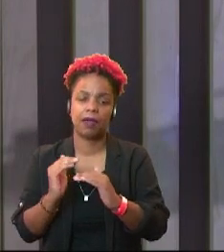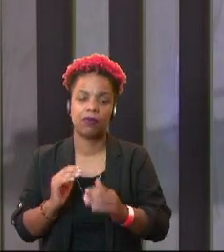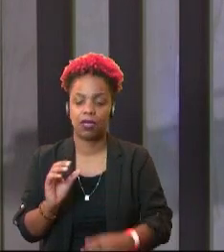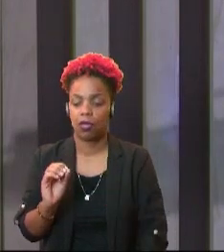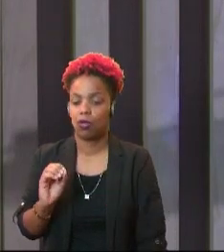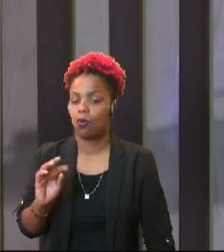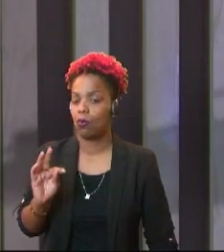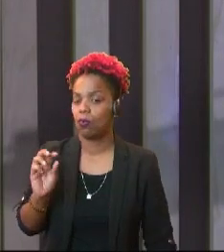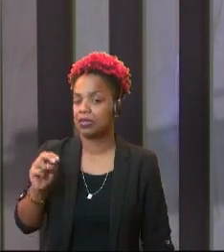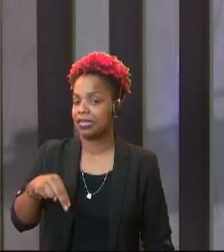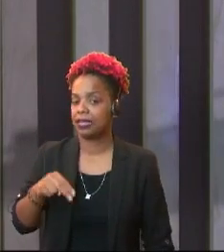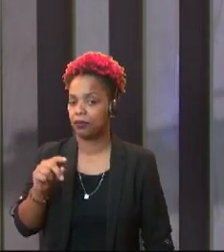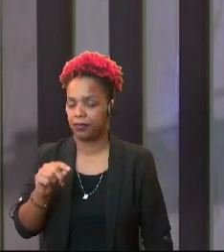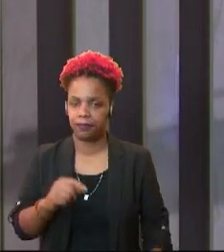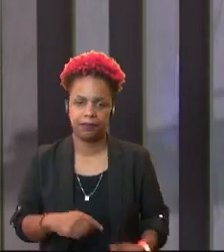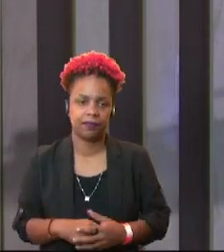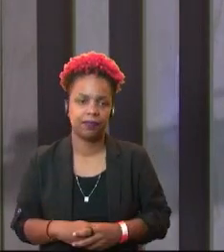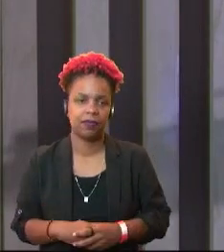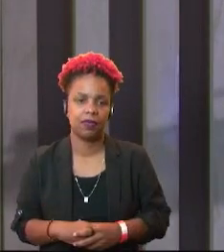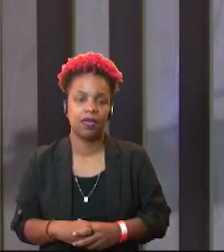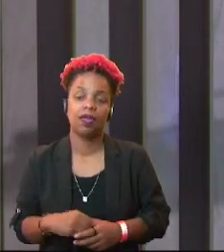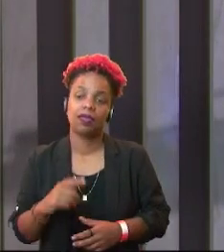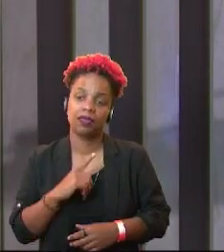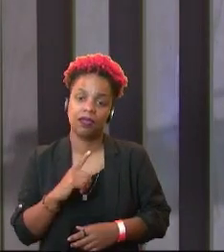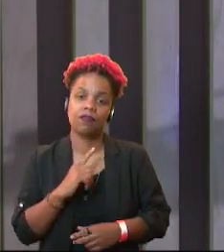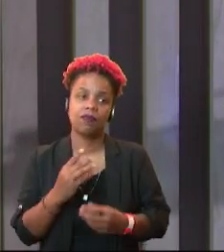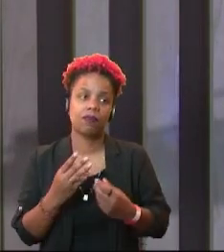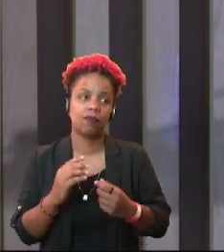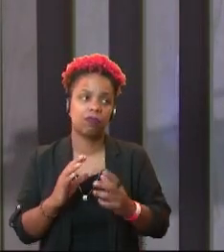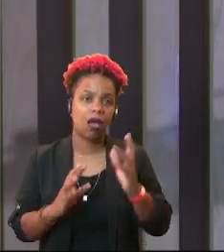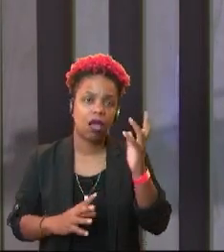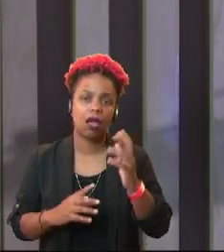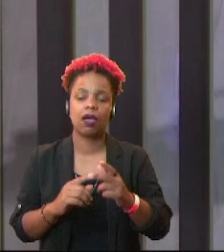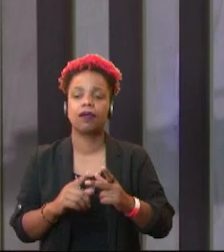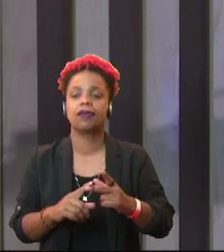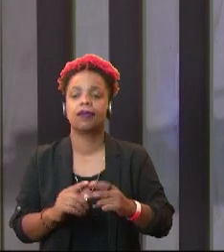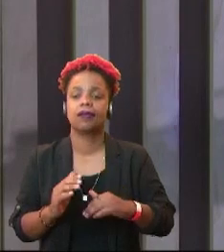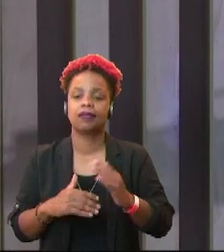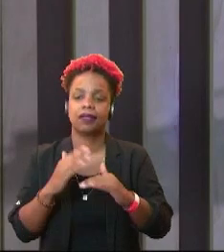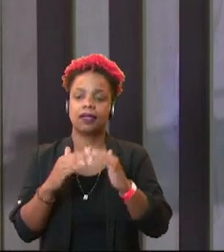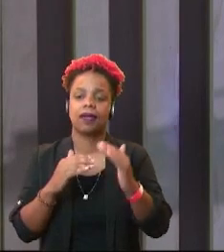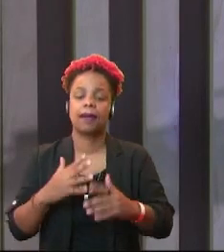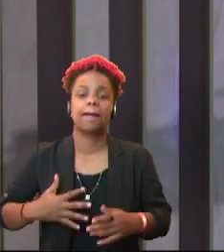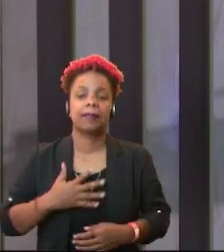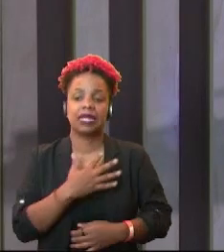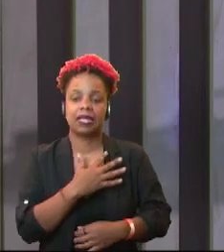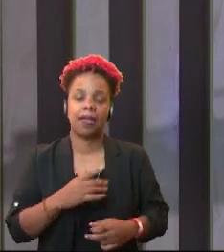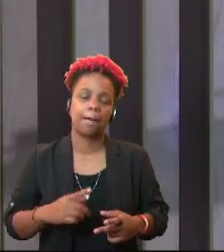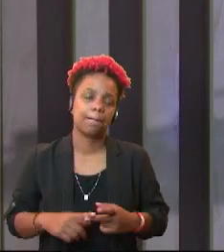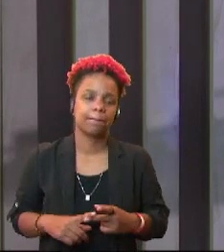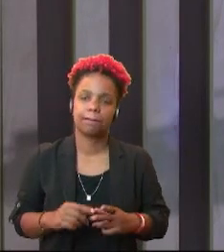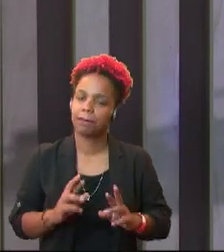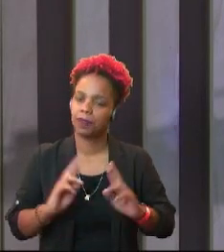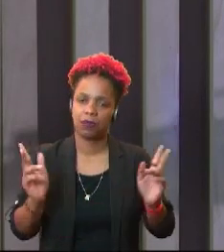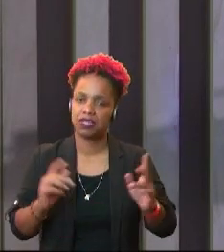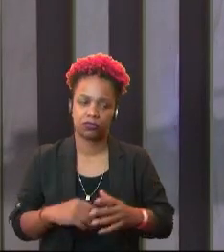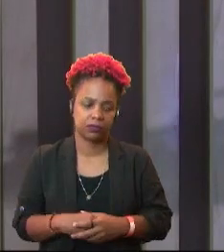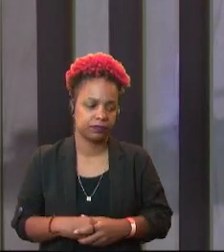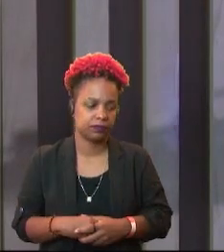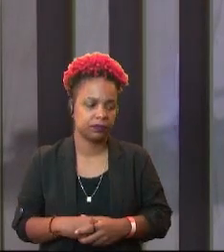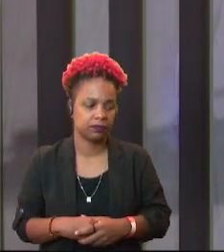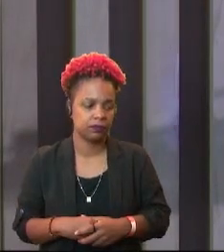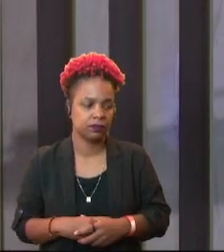OTAN estivesse mudando seu mandato, a sua natureza, ou desenvolvendo uma presença militar no Indo-Pacífico. Não é isso. É que nós